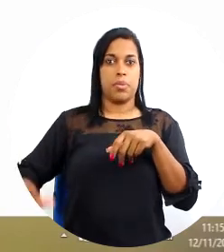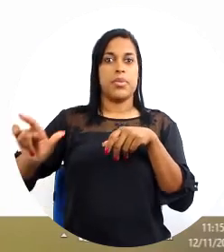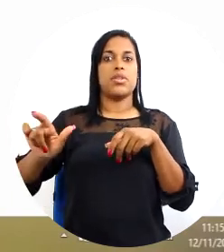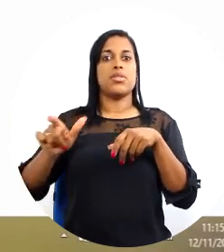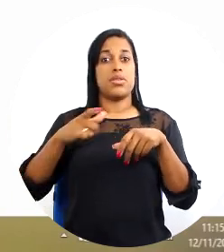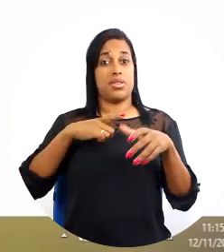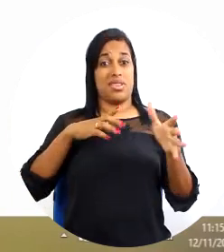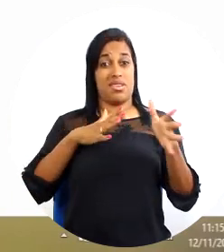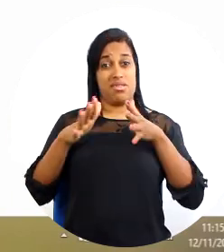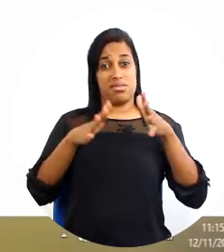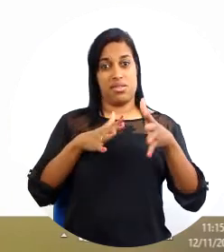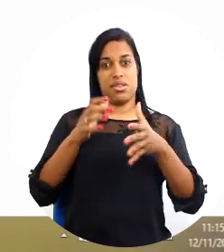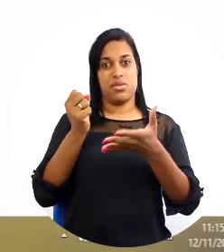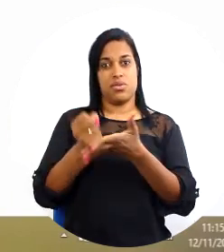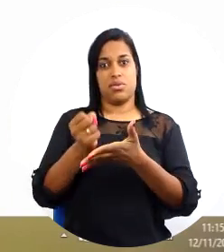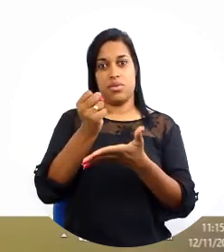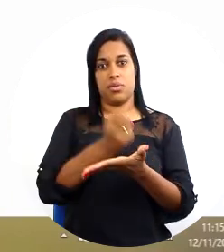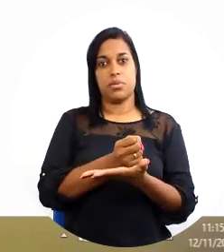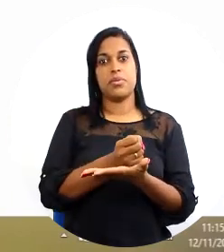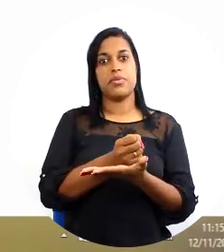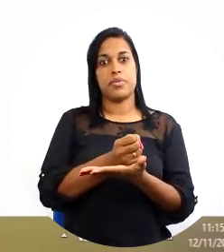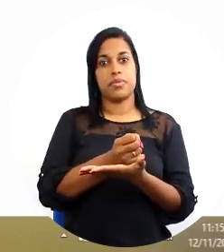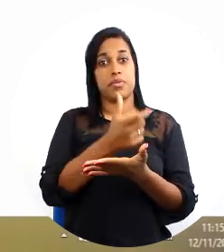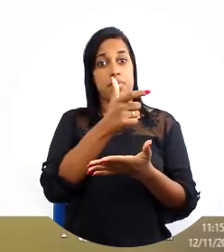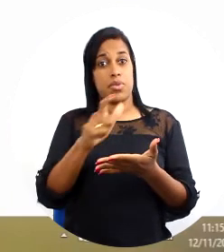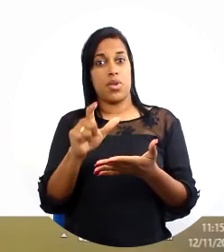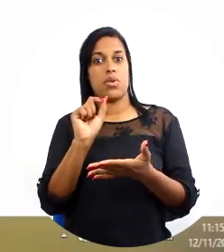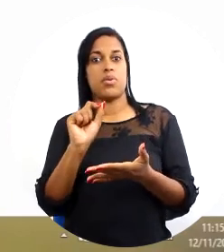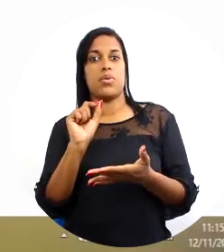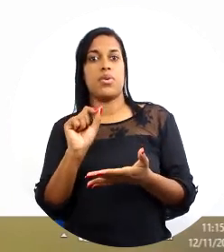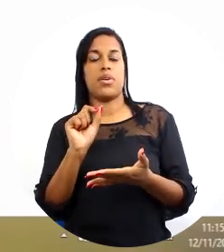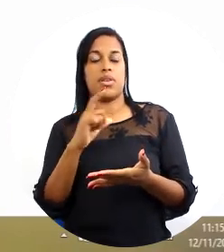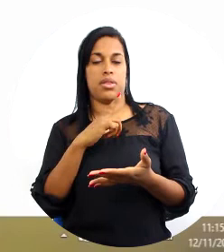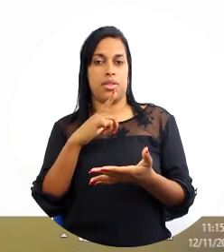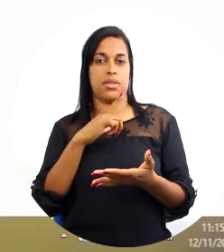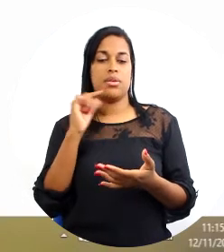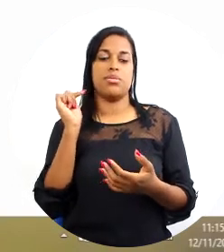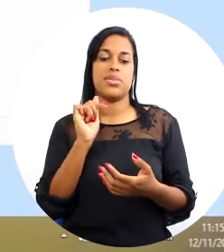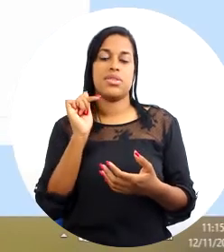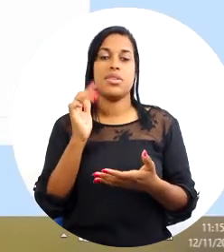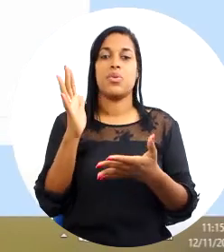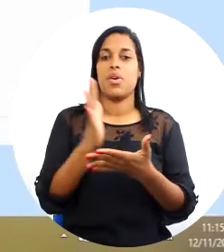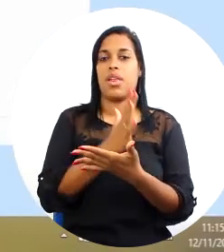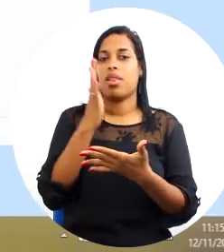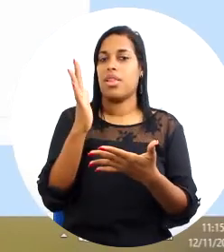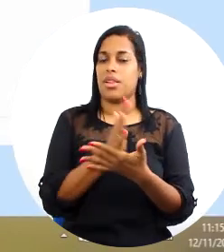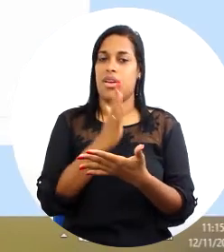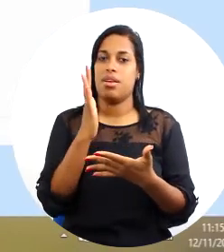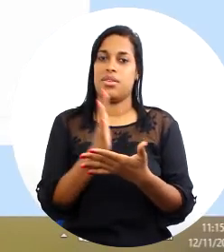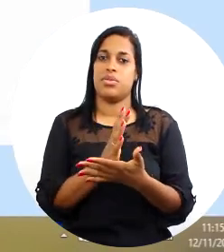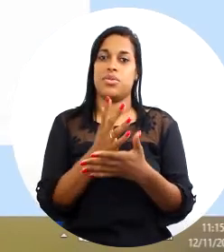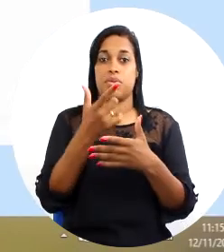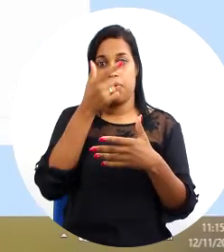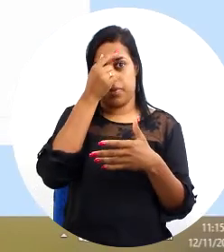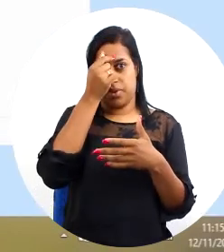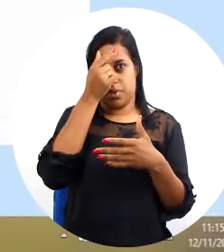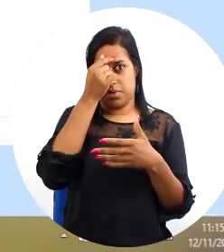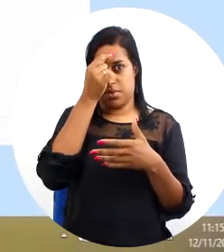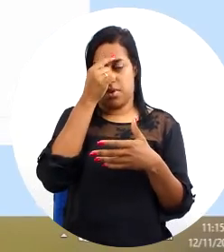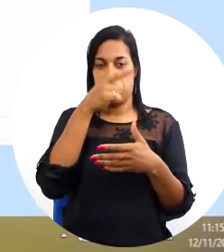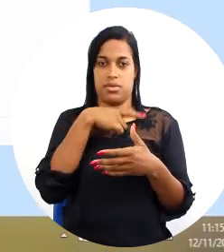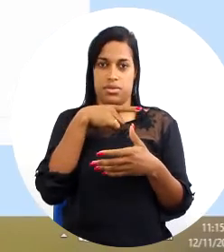hora de ele ter acesso ao documento por outro lado é nós temos aqui um catálogo de uma universidade uma